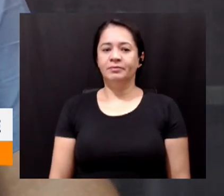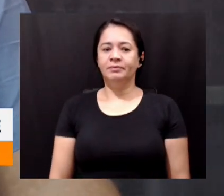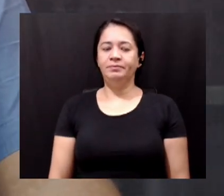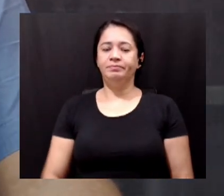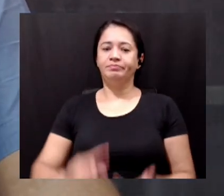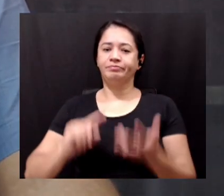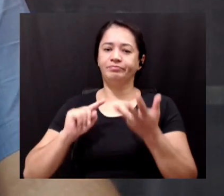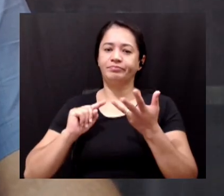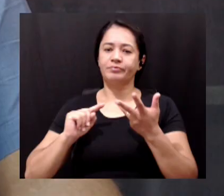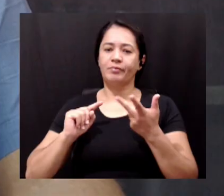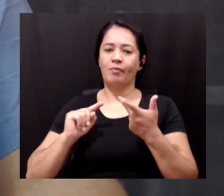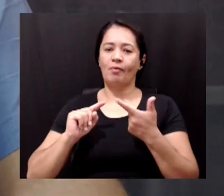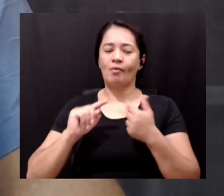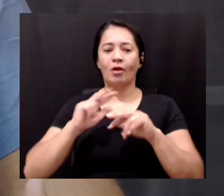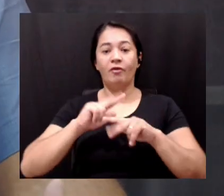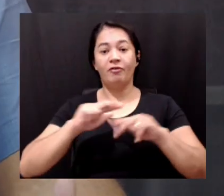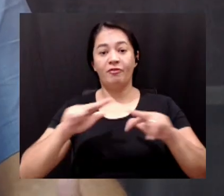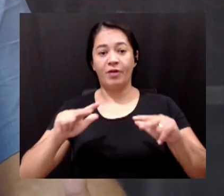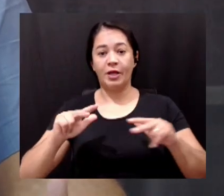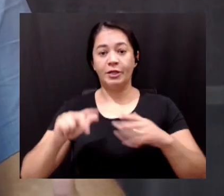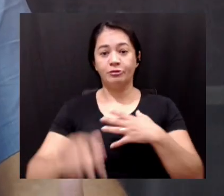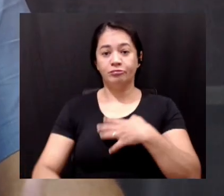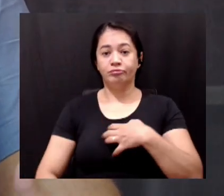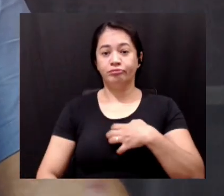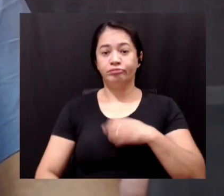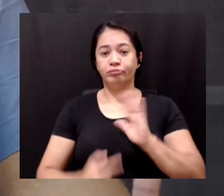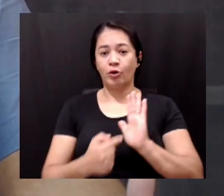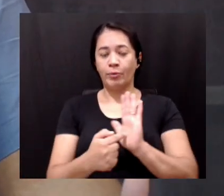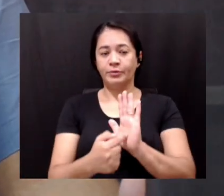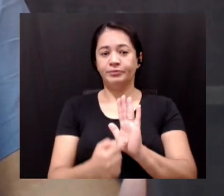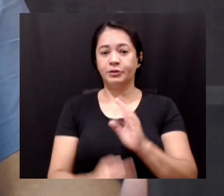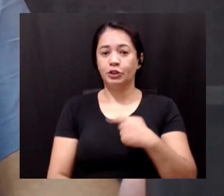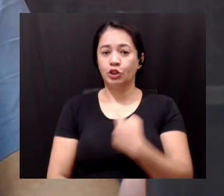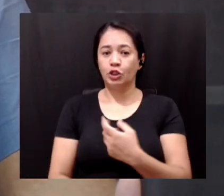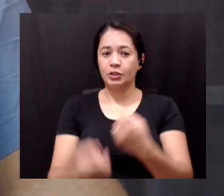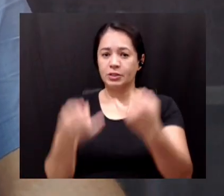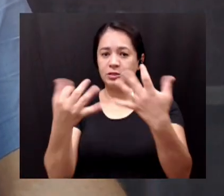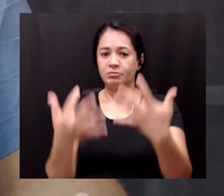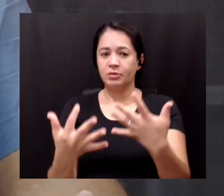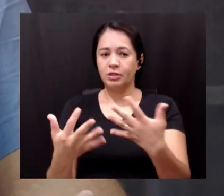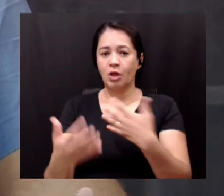termos comportamentais quando a gente está falando do desenvolvimento de qualquer transtorno mental.